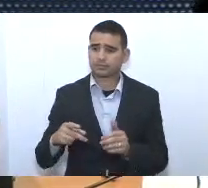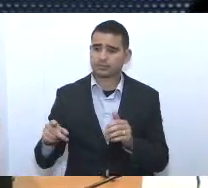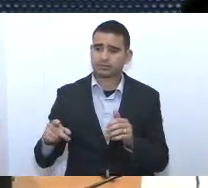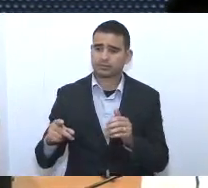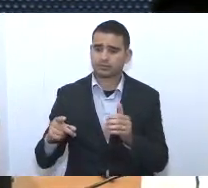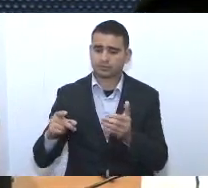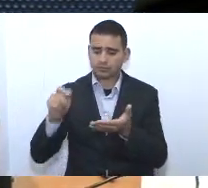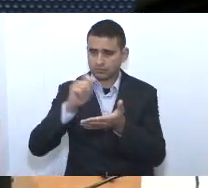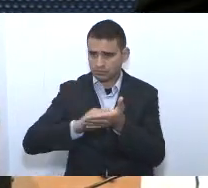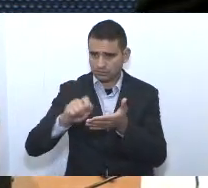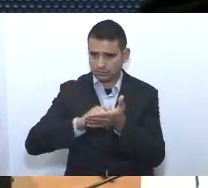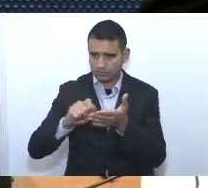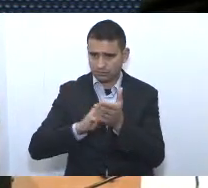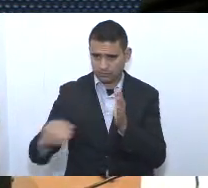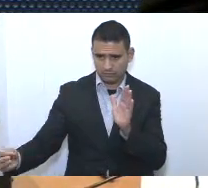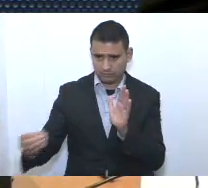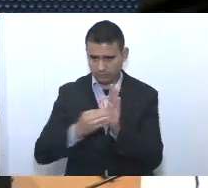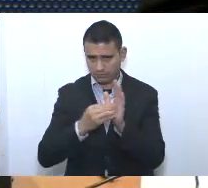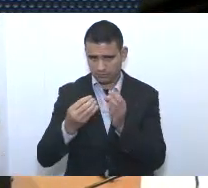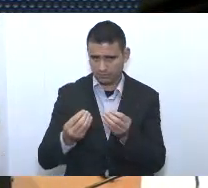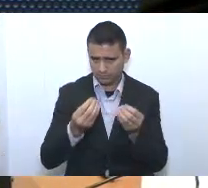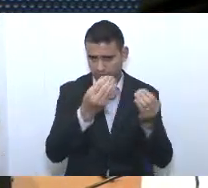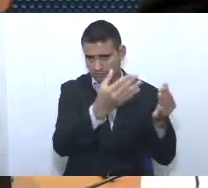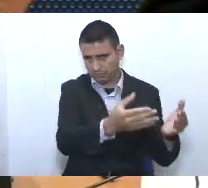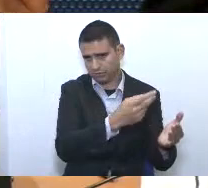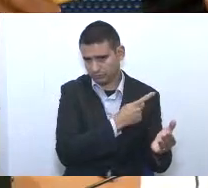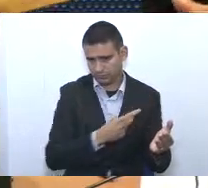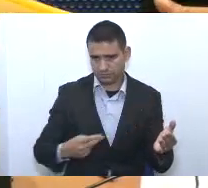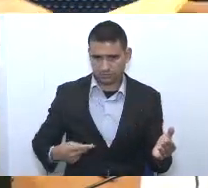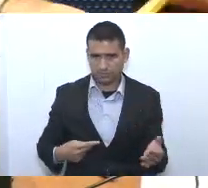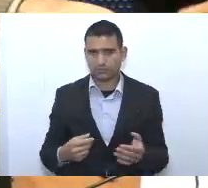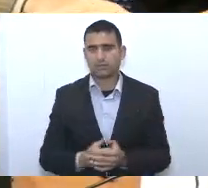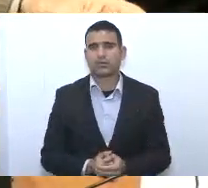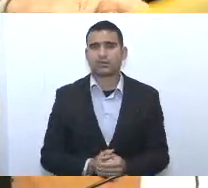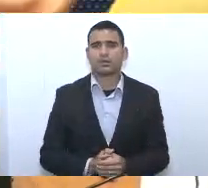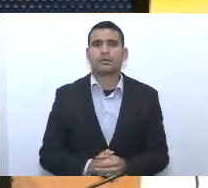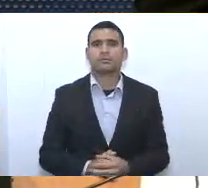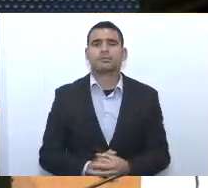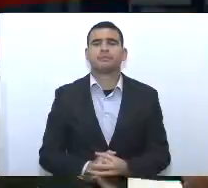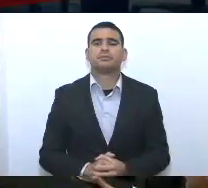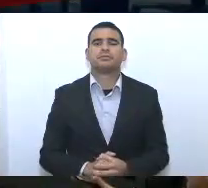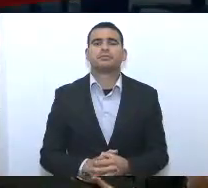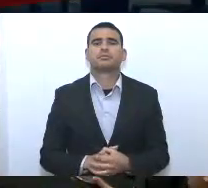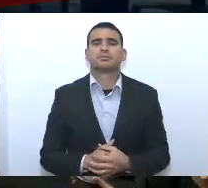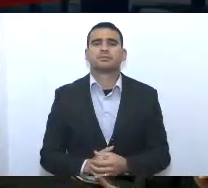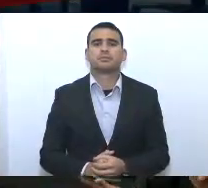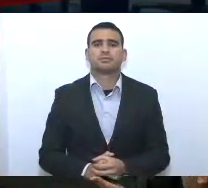o nosso relatório com relação à estrutura e com relação ao nosso orçamento.